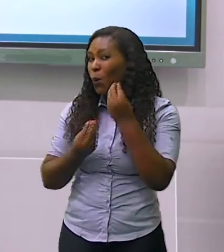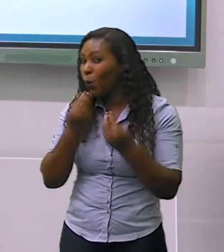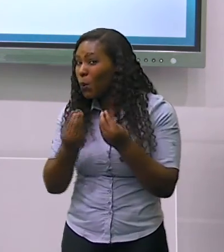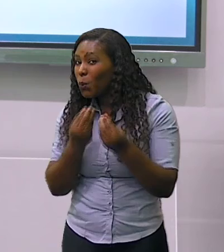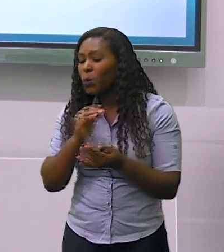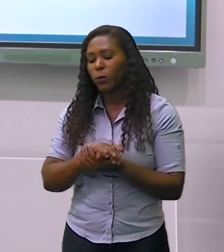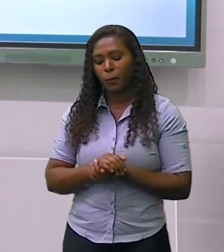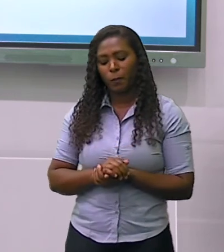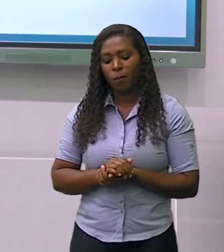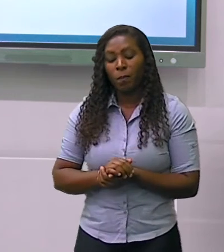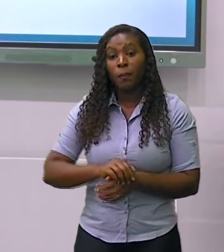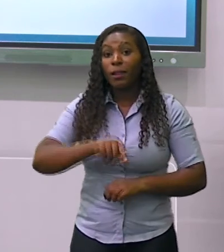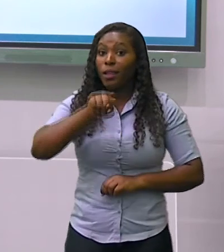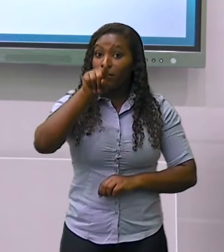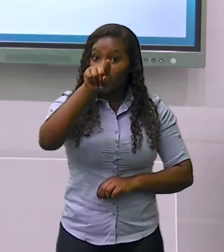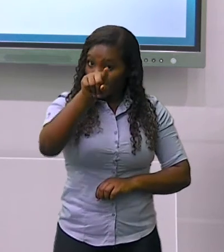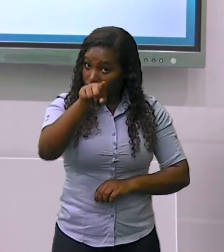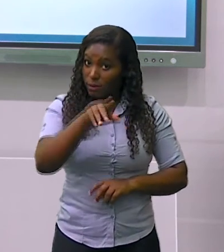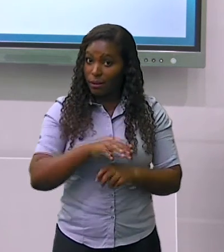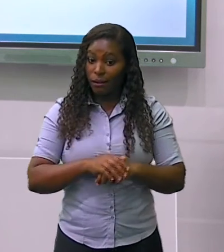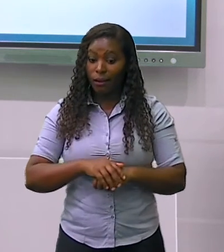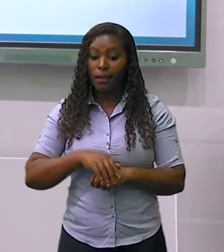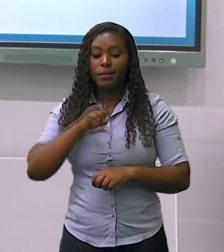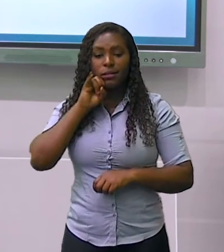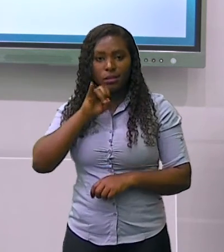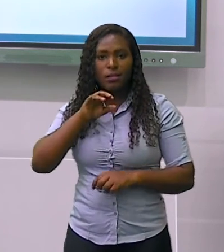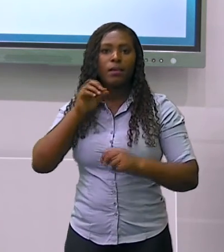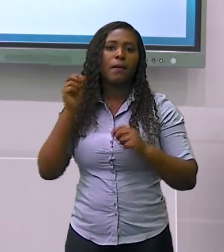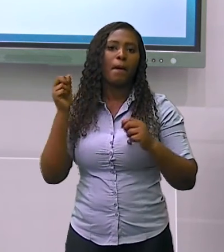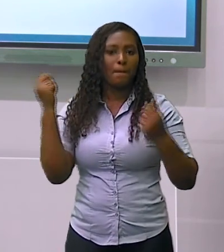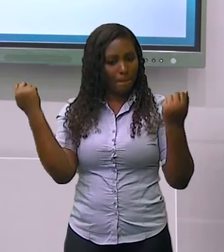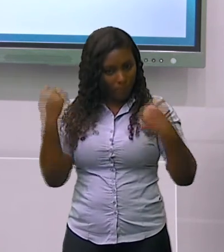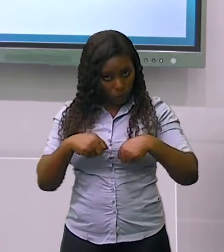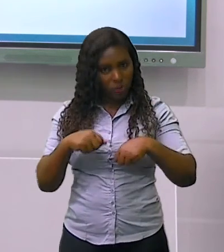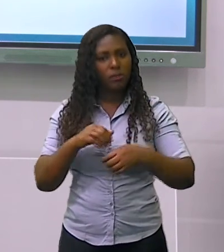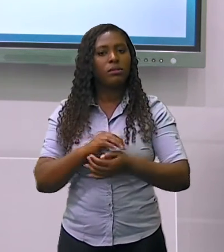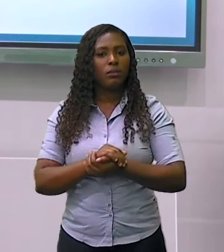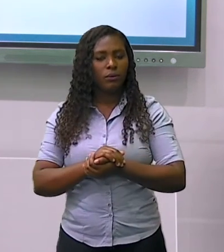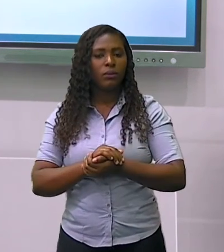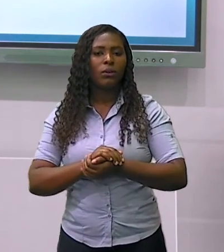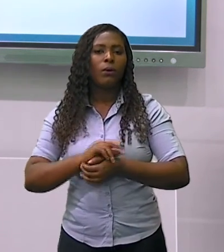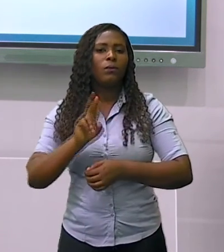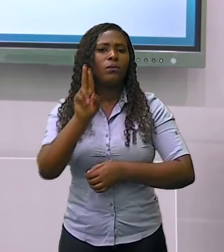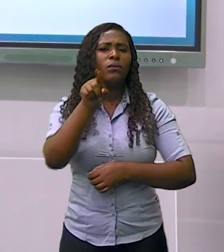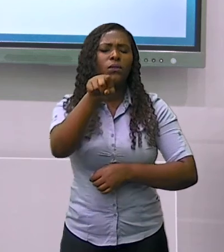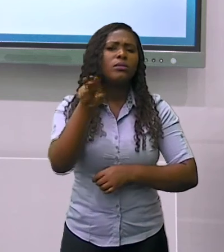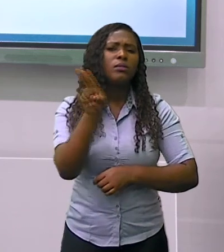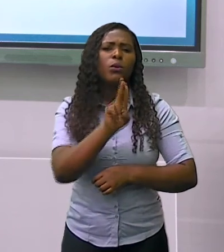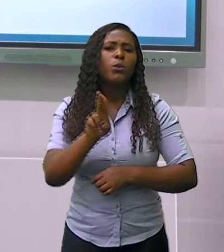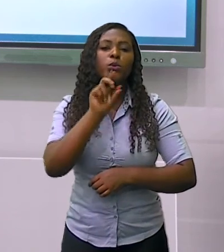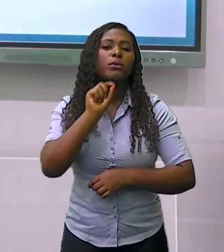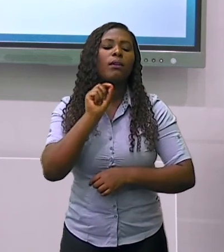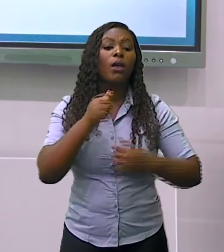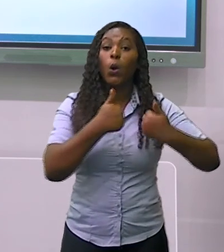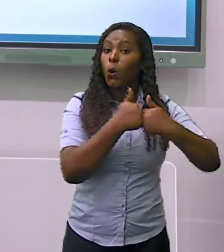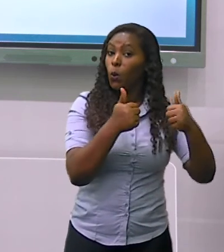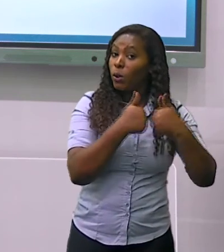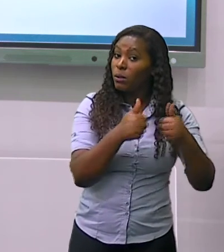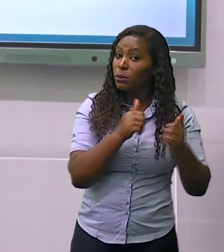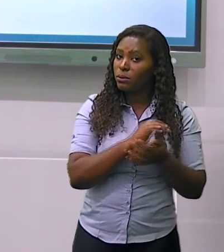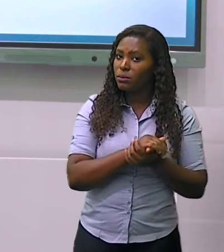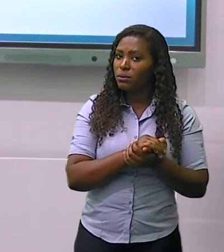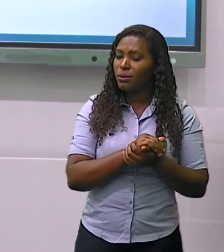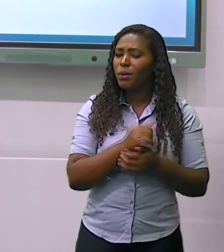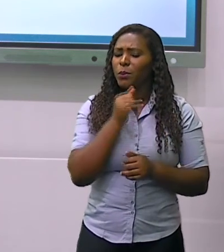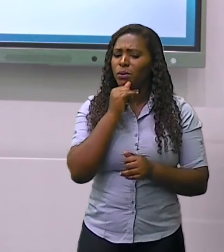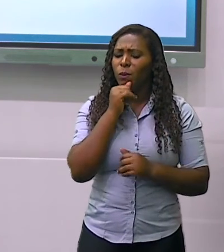que possível, o uso de meios de transporte coletivo, porque o